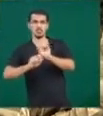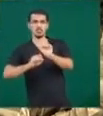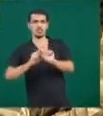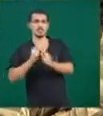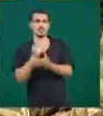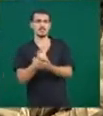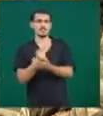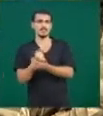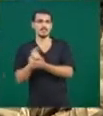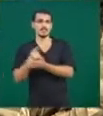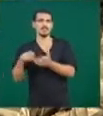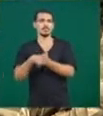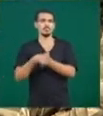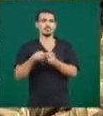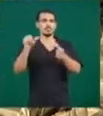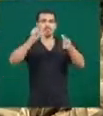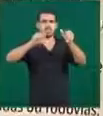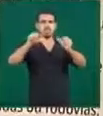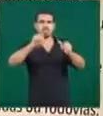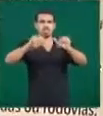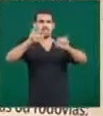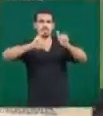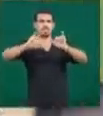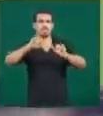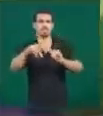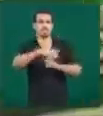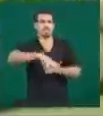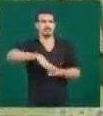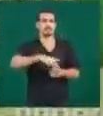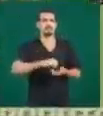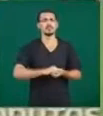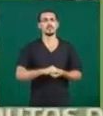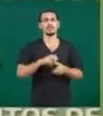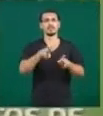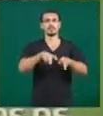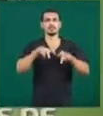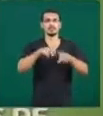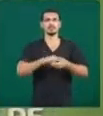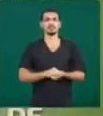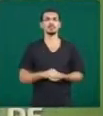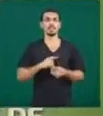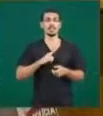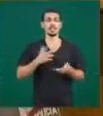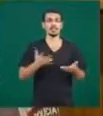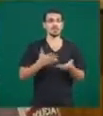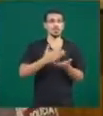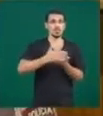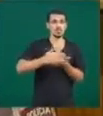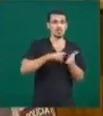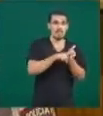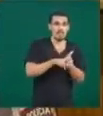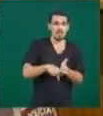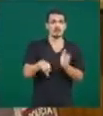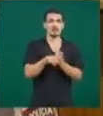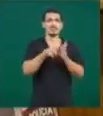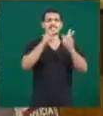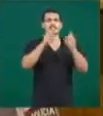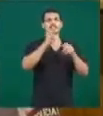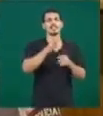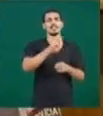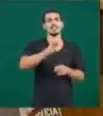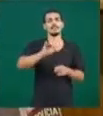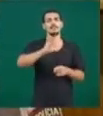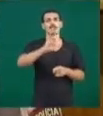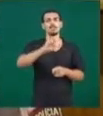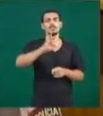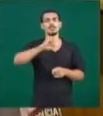Patrulha Rural fez o lançamento oficial da Operação Terra Fértil. É uma operação voltada à prevenção criminal, né,